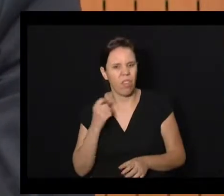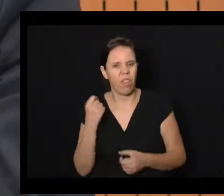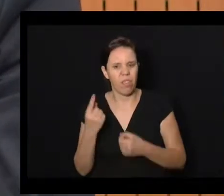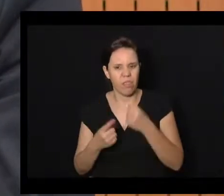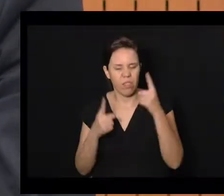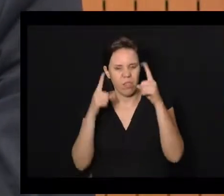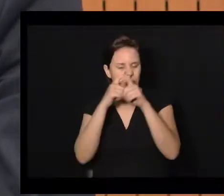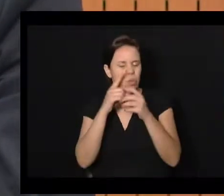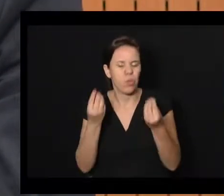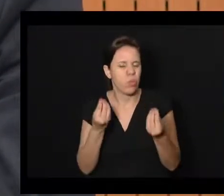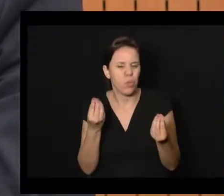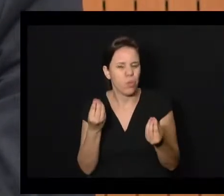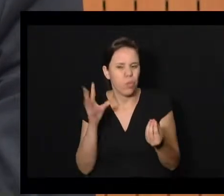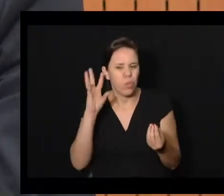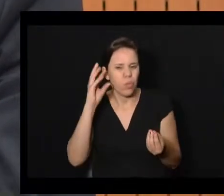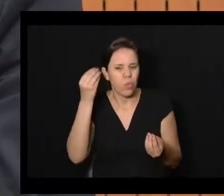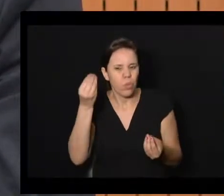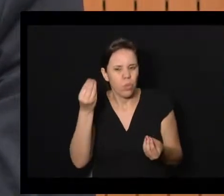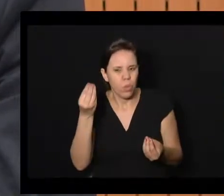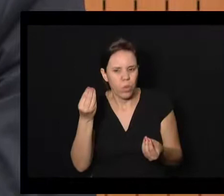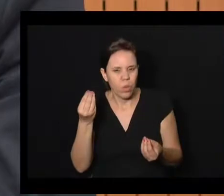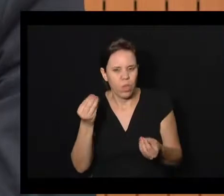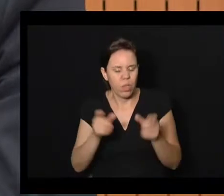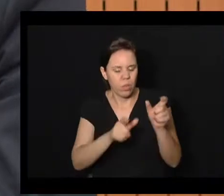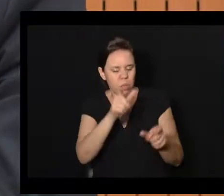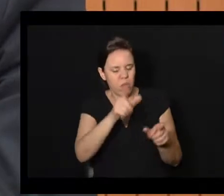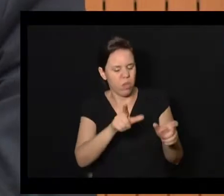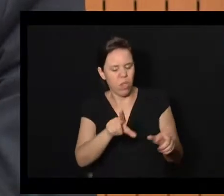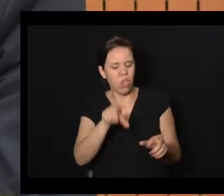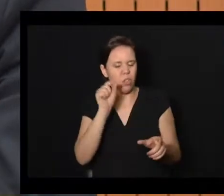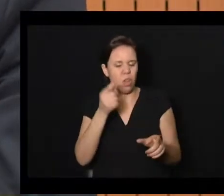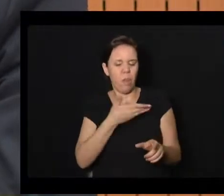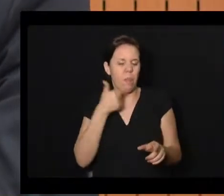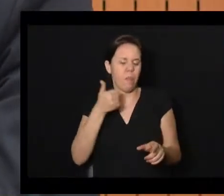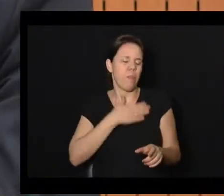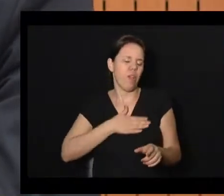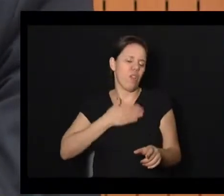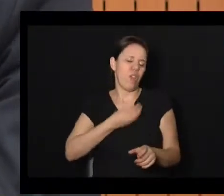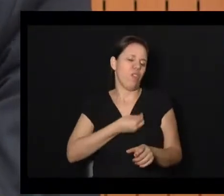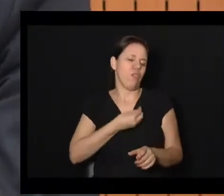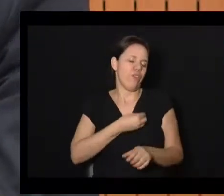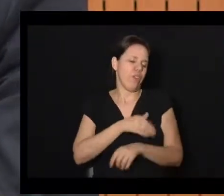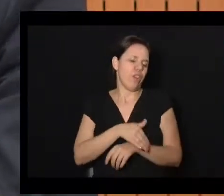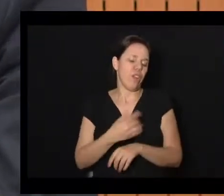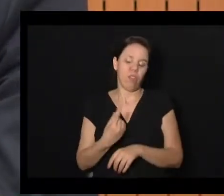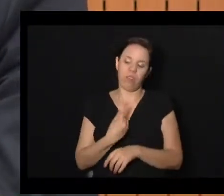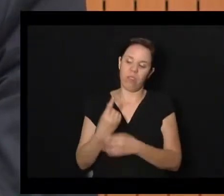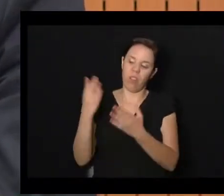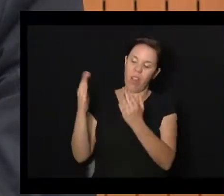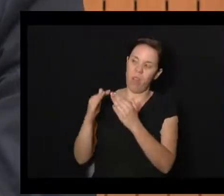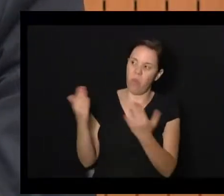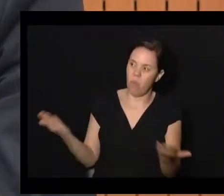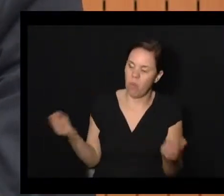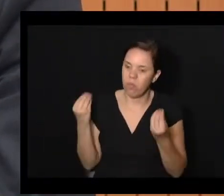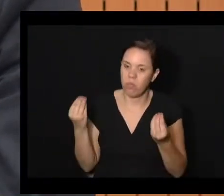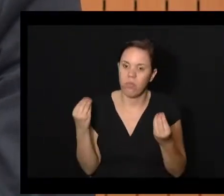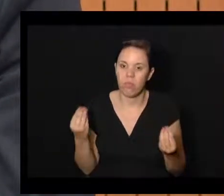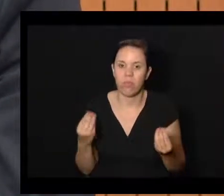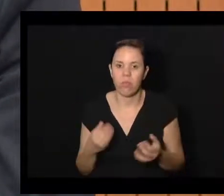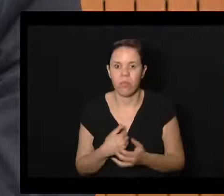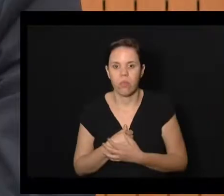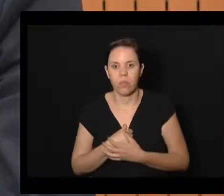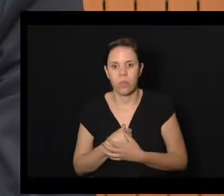compreender vereador de que as pessoas têm isso por escolha ou o desejo de estar lá né eu estou hoje uma